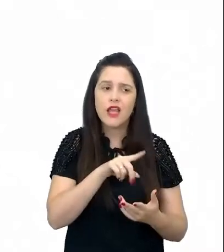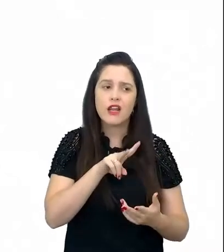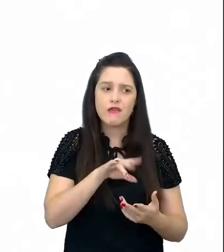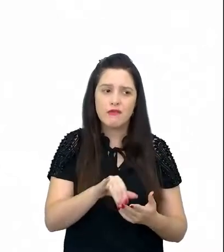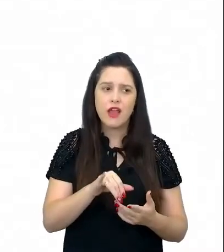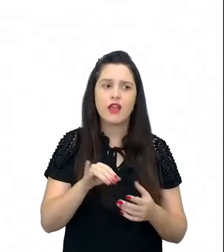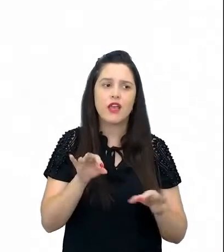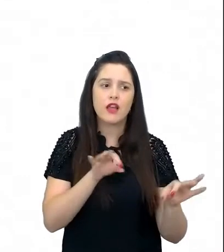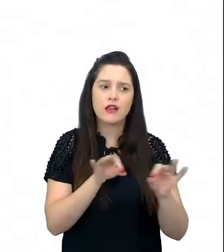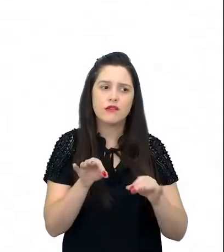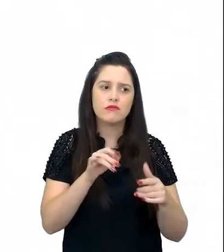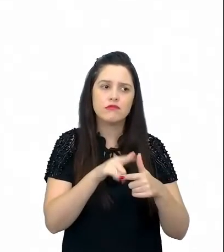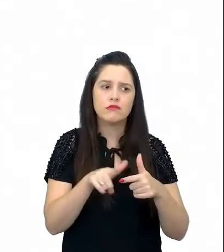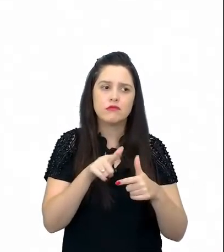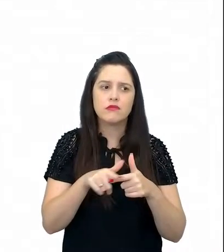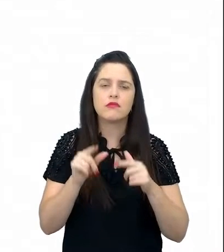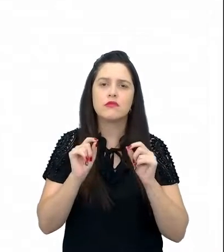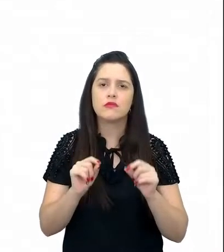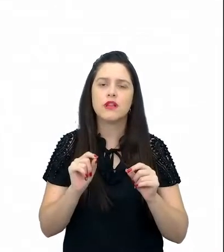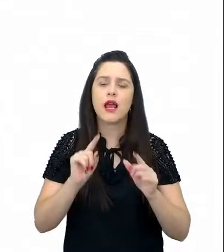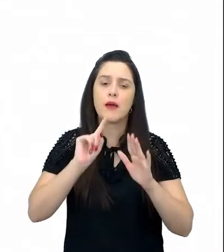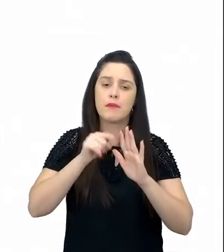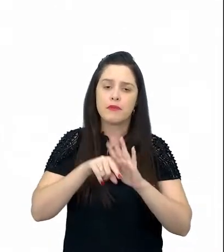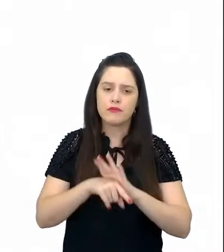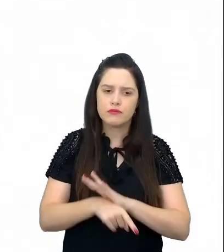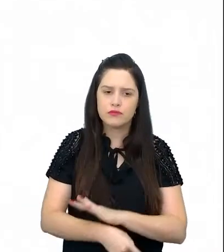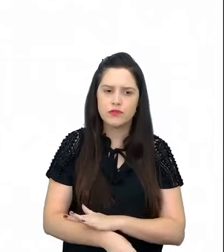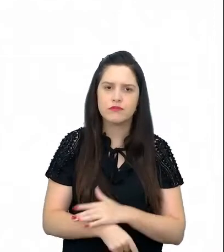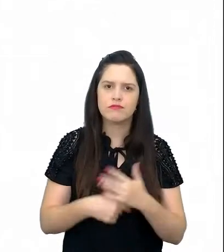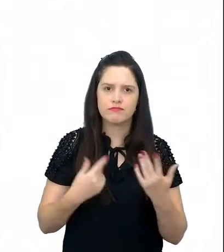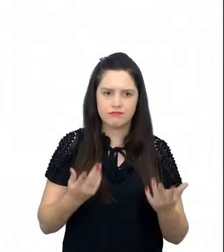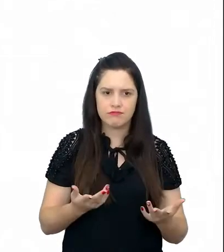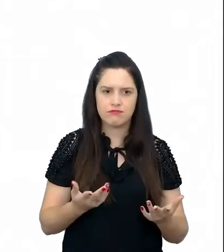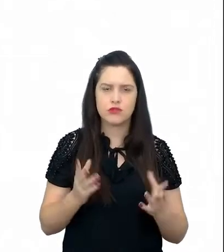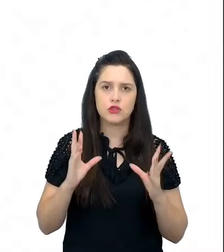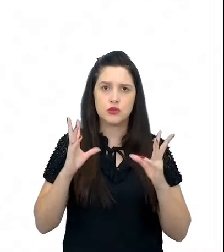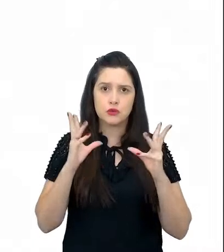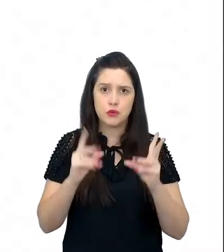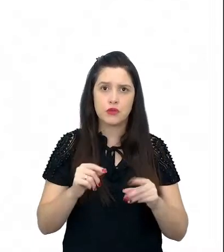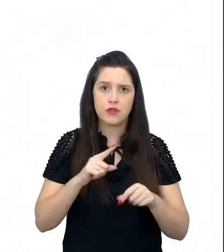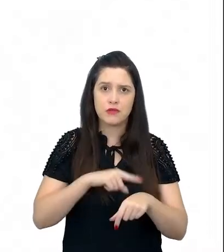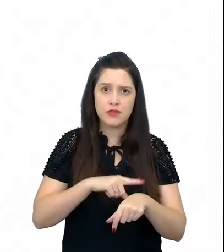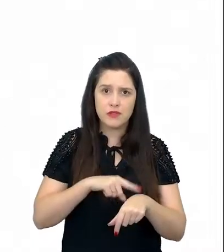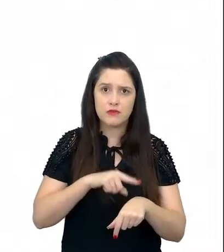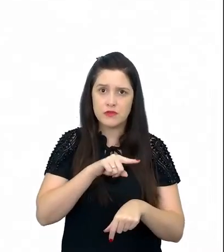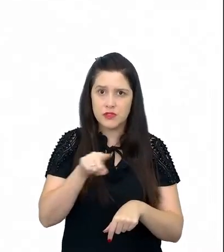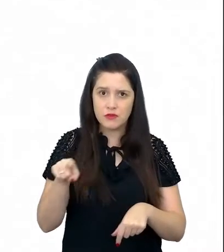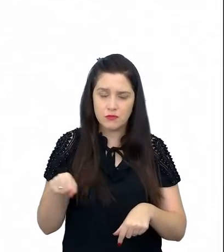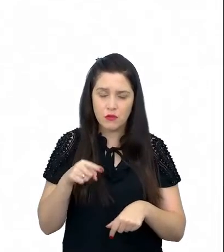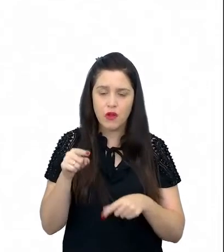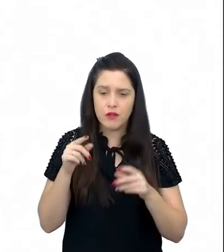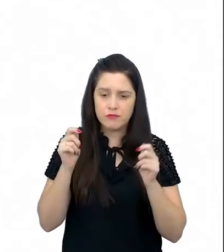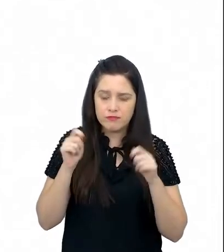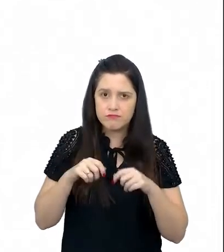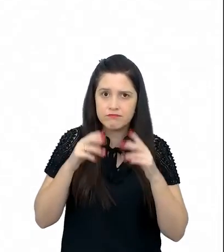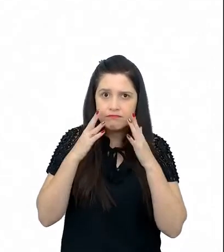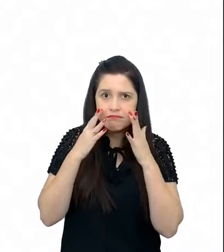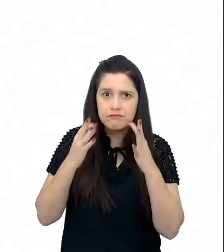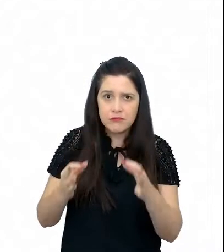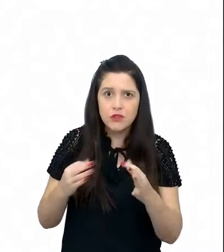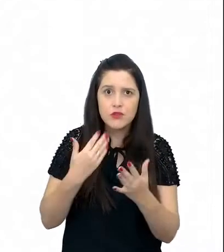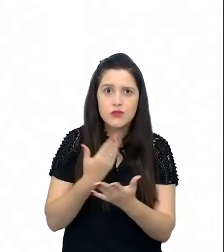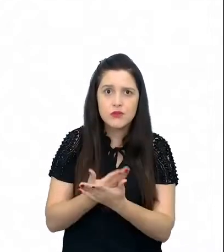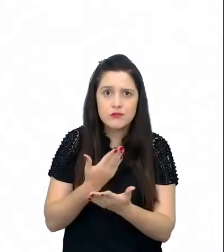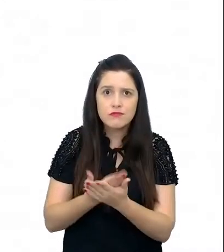uma solução. Essa solução é realizada pelos estudantes. Então, toda vez que o professor faz os procedimentos, mostra as formas de